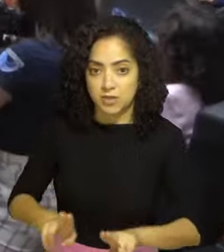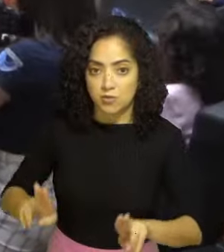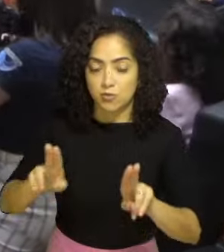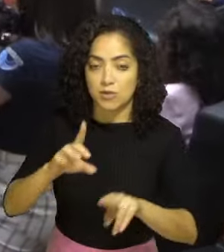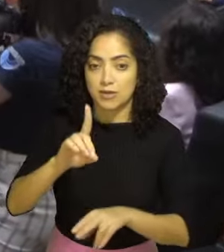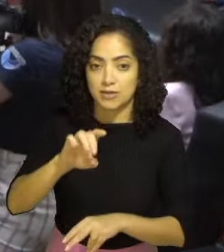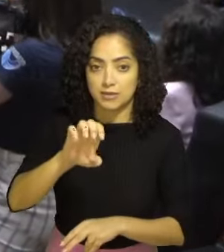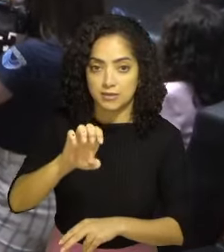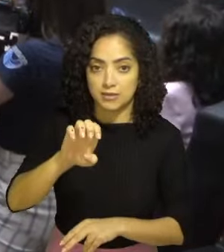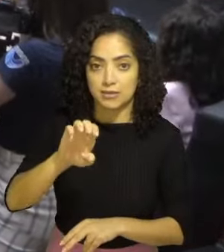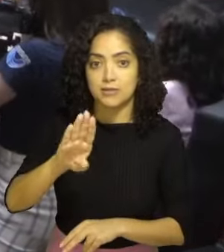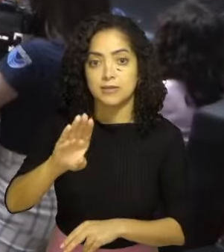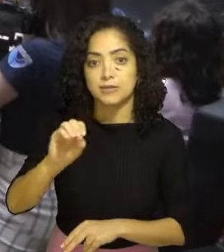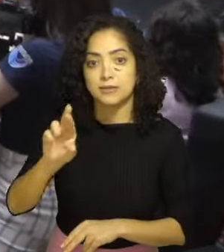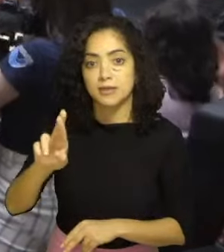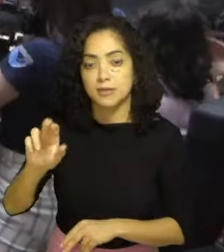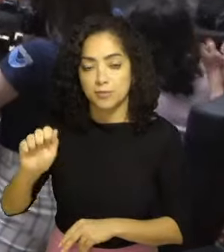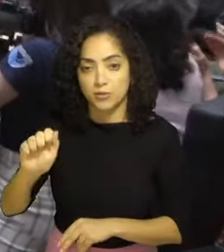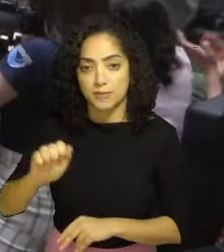Oliveira.